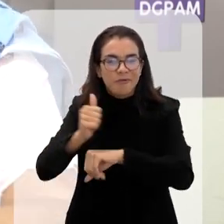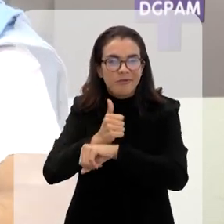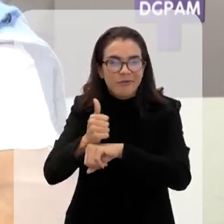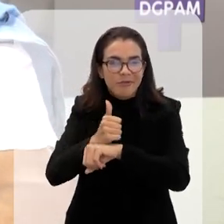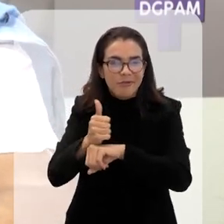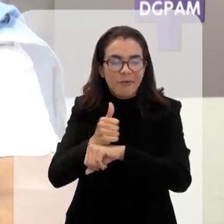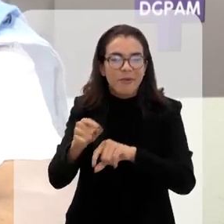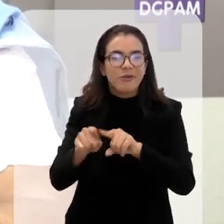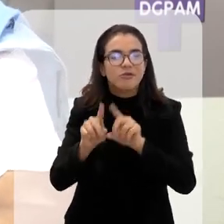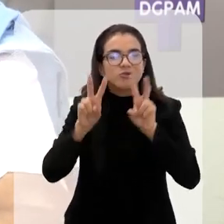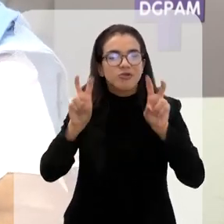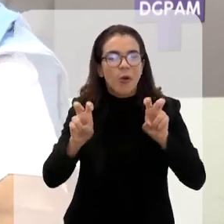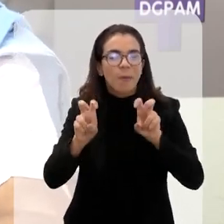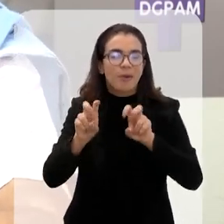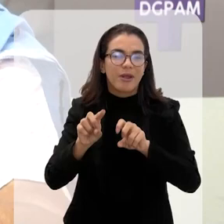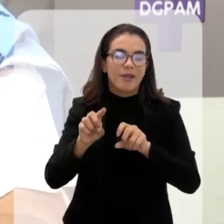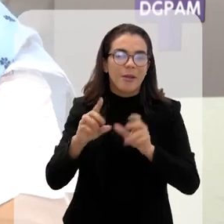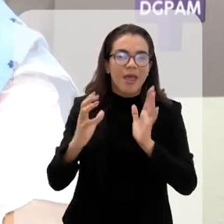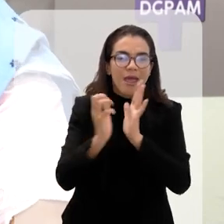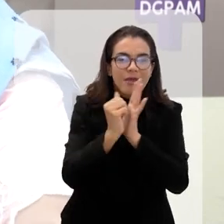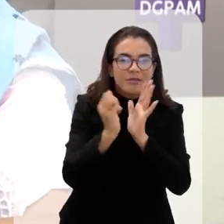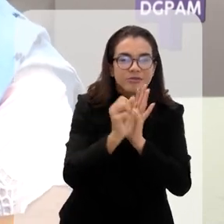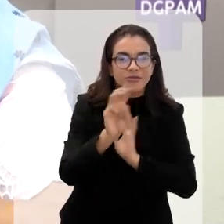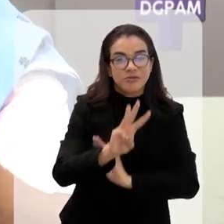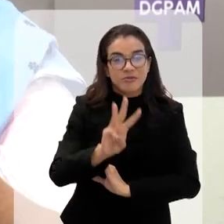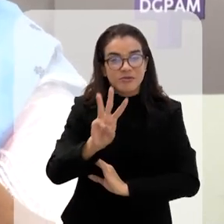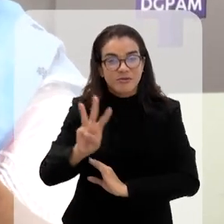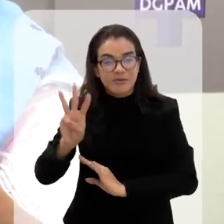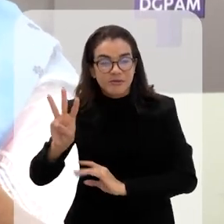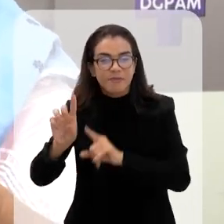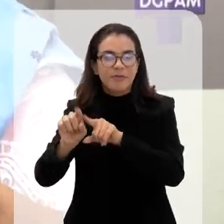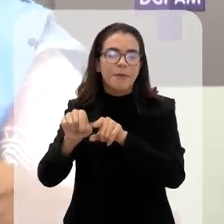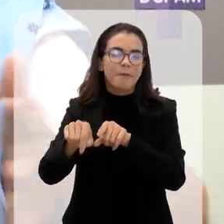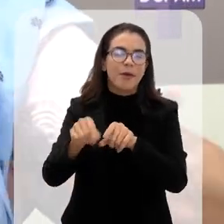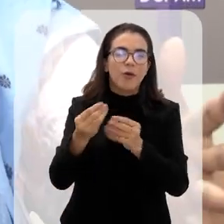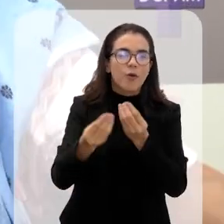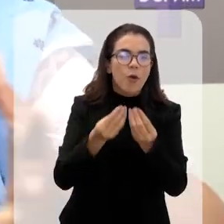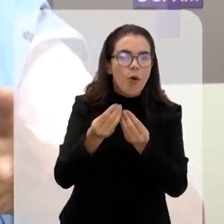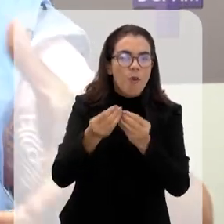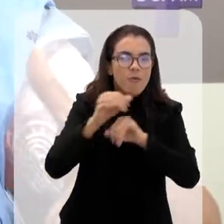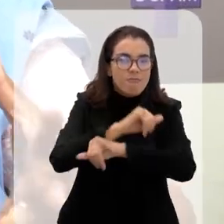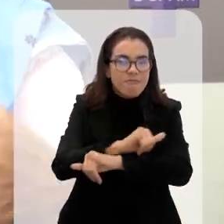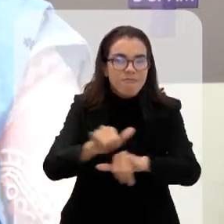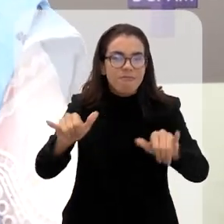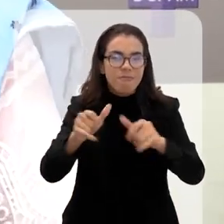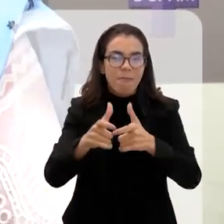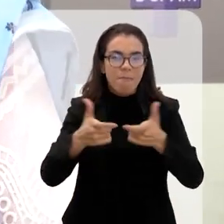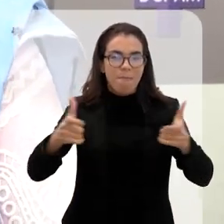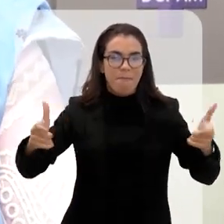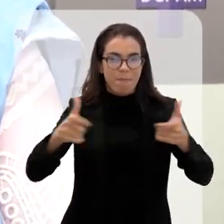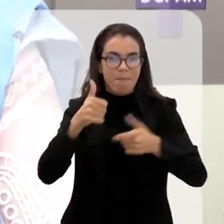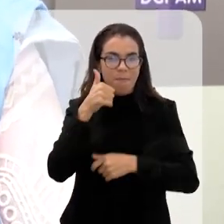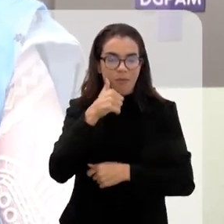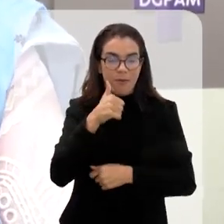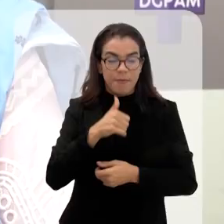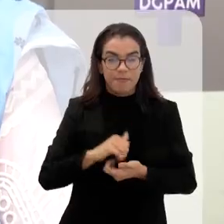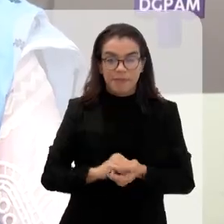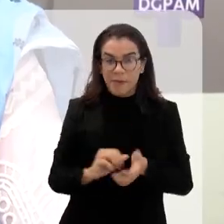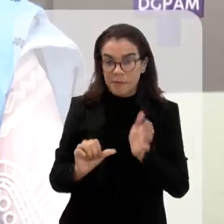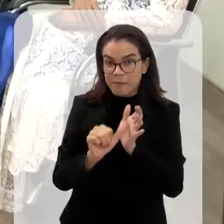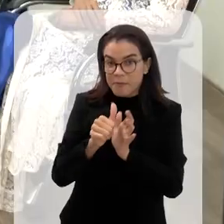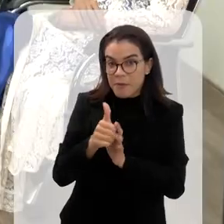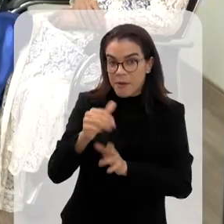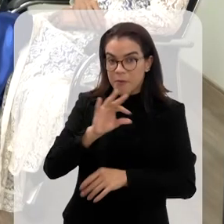profissional e no trabalhar essa questão online, até para que isso também chegue a um conjunto cada vez maior de mulheres? Vamos